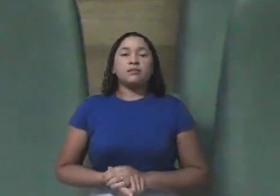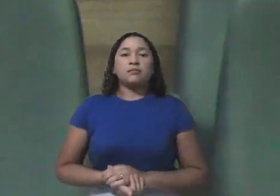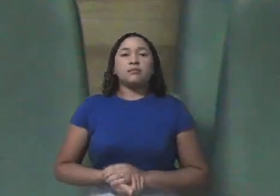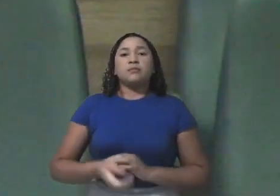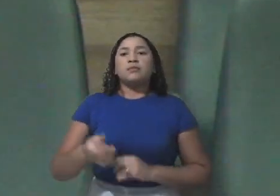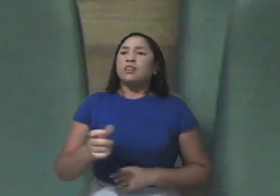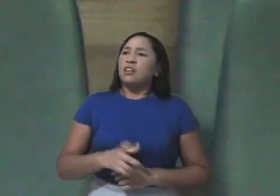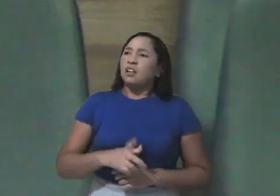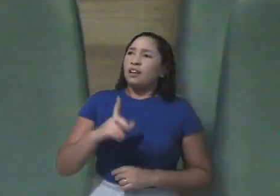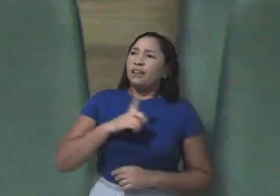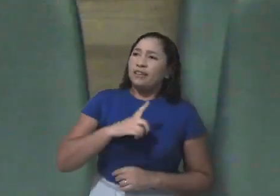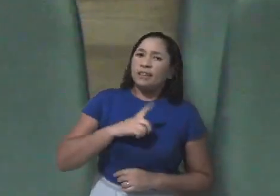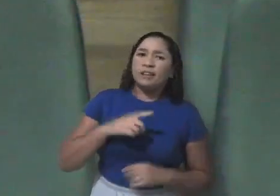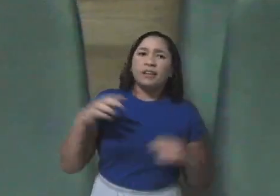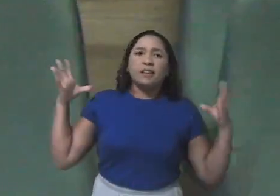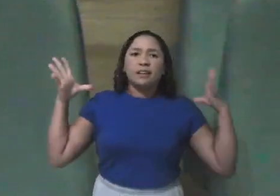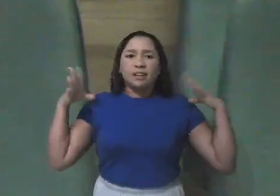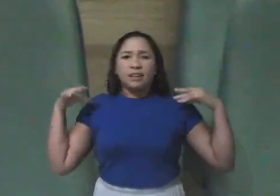chamada